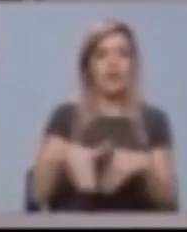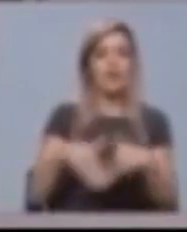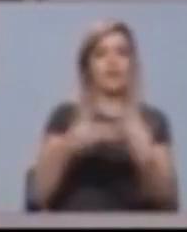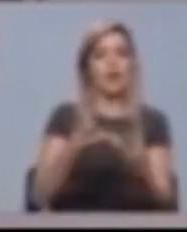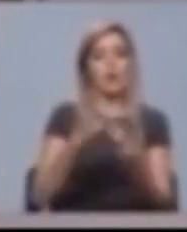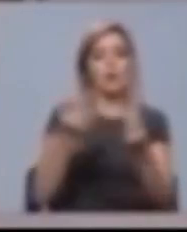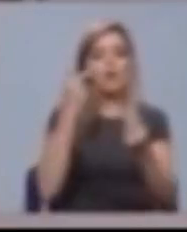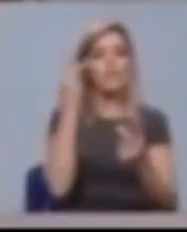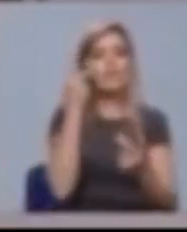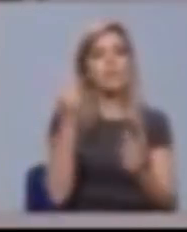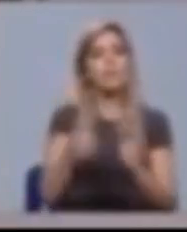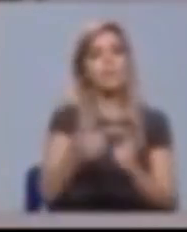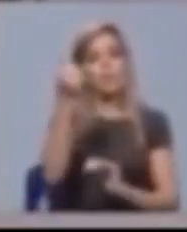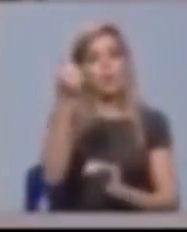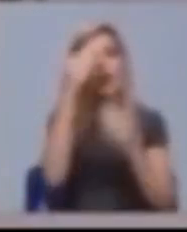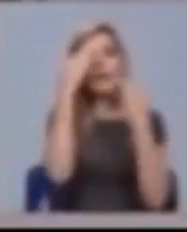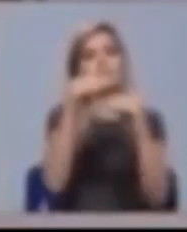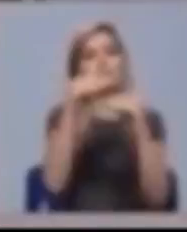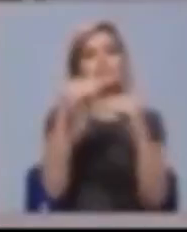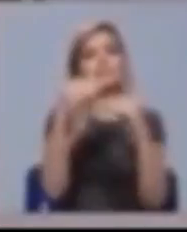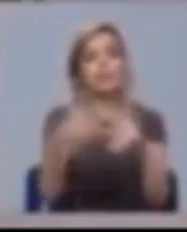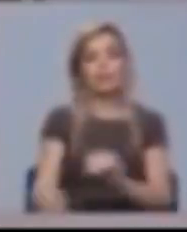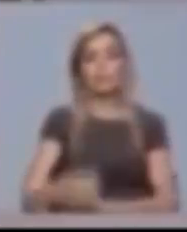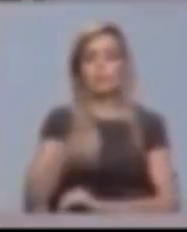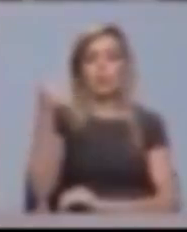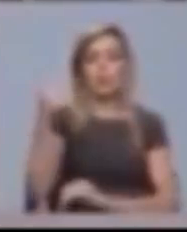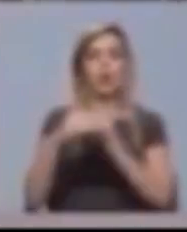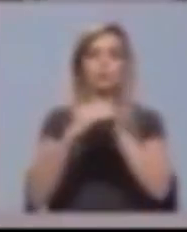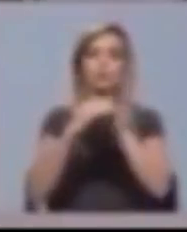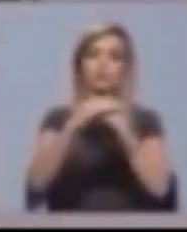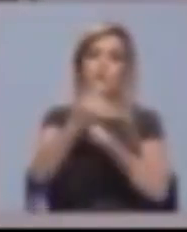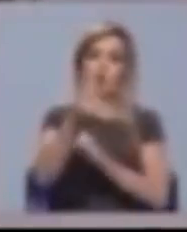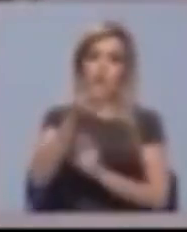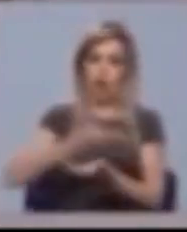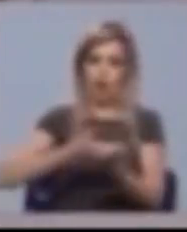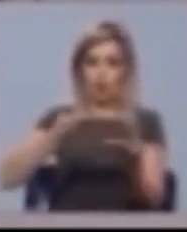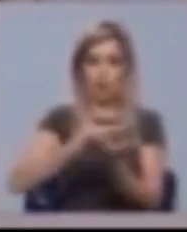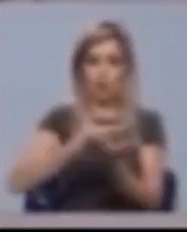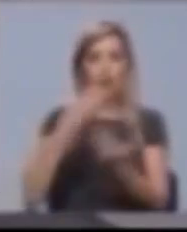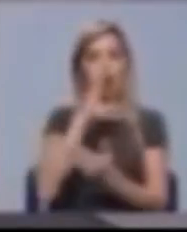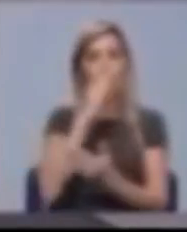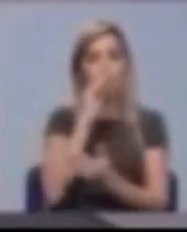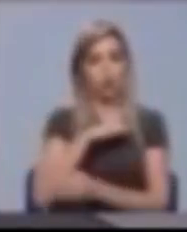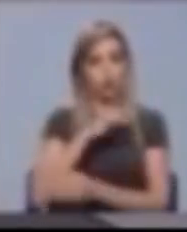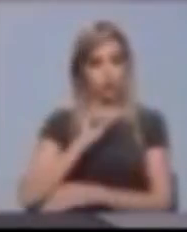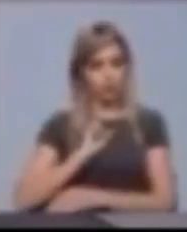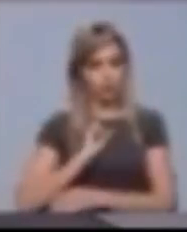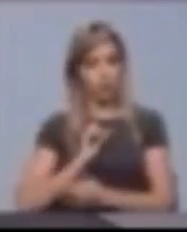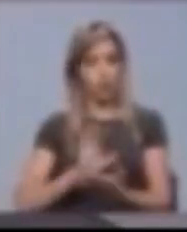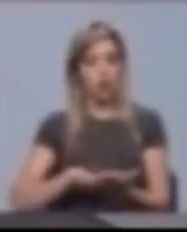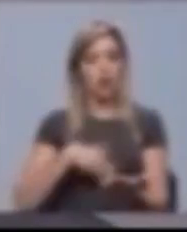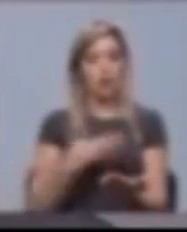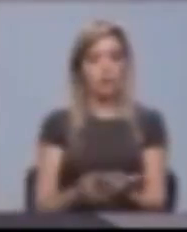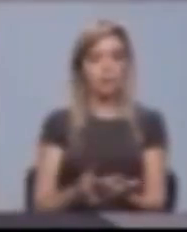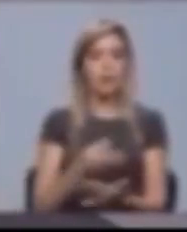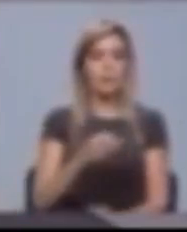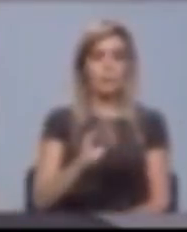e uma melhor qualidade de ensino e sustentabilidade do ponto de vista financeiro aos nossos estudantes. A proposta